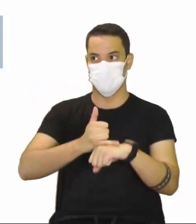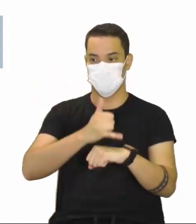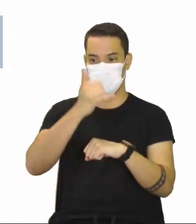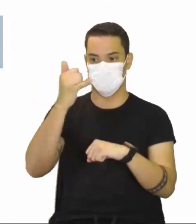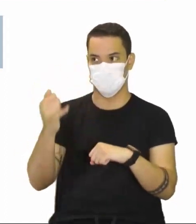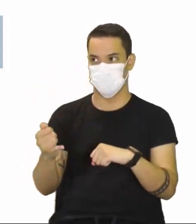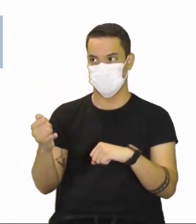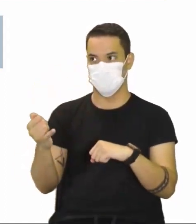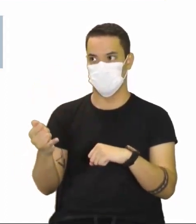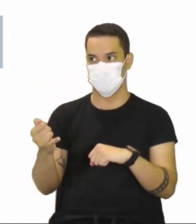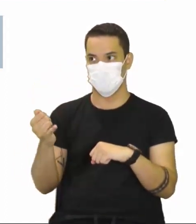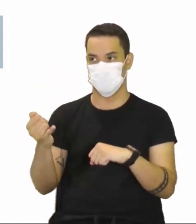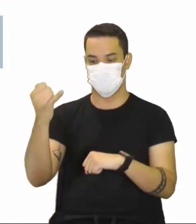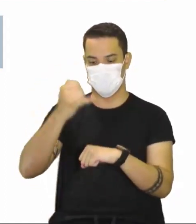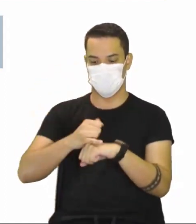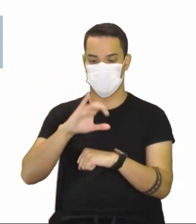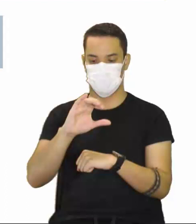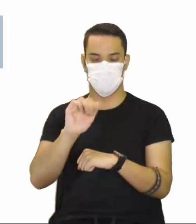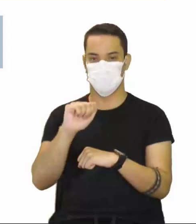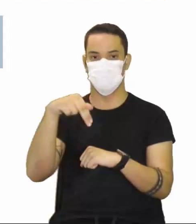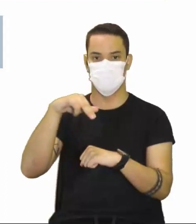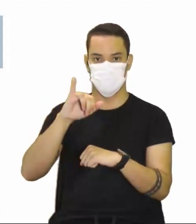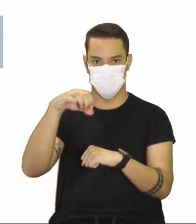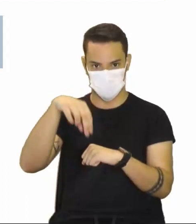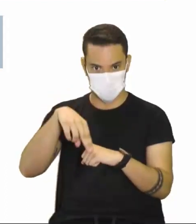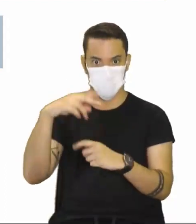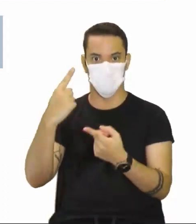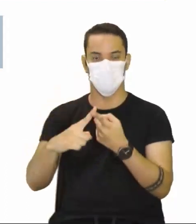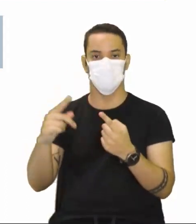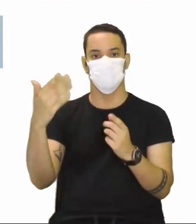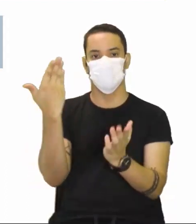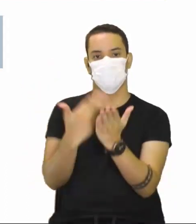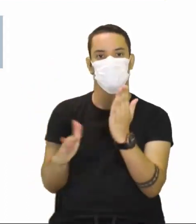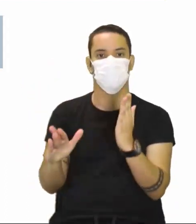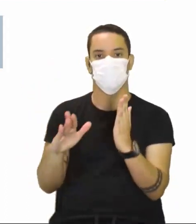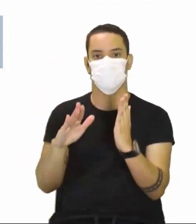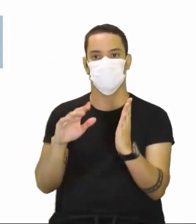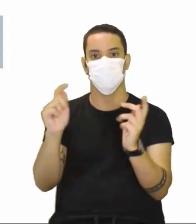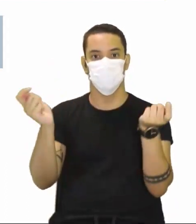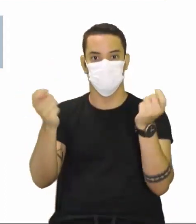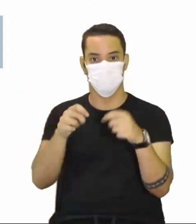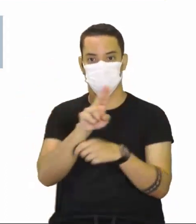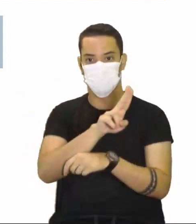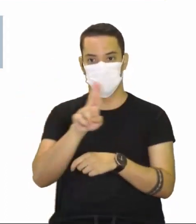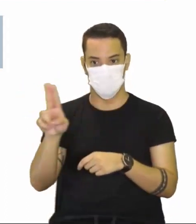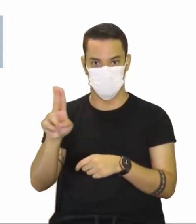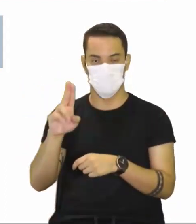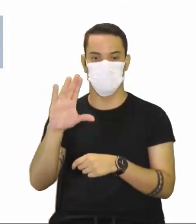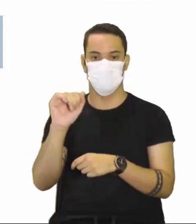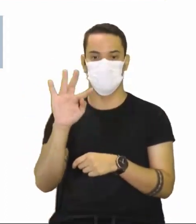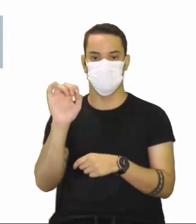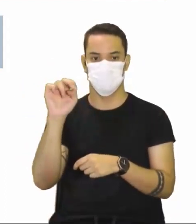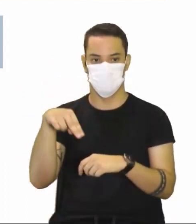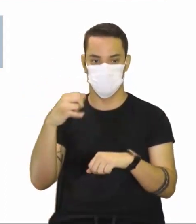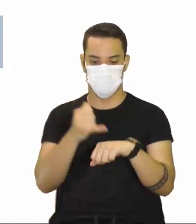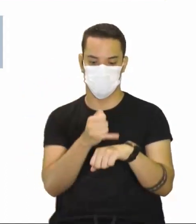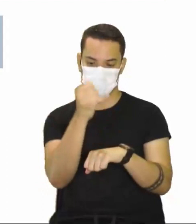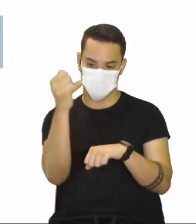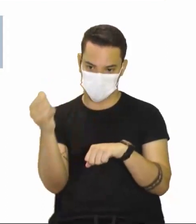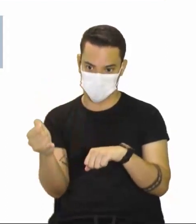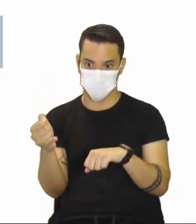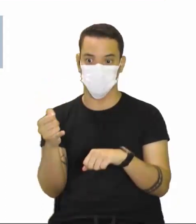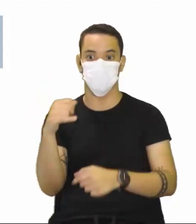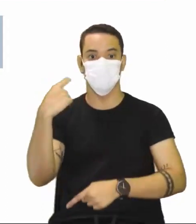enquanto que o íon positivo, que é aquele átomo que perdeu elétrons, ele é chamado de cátion. Na